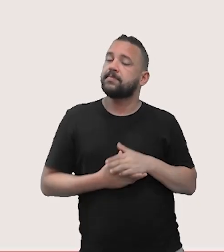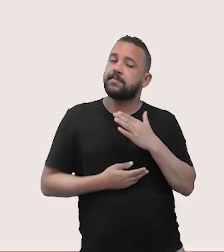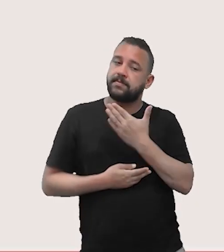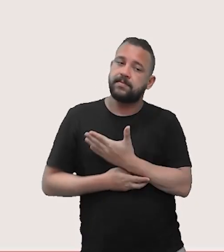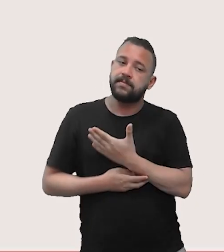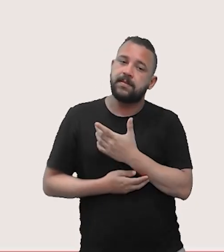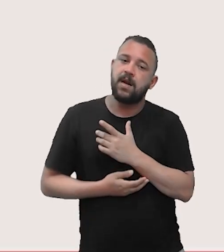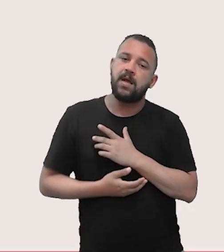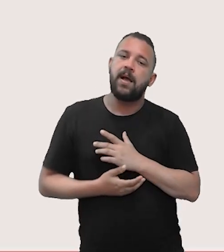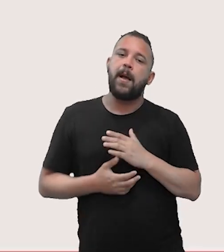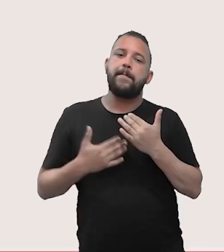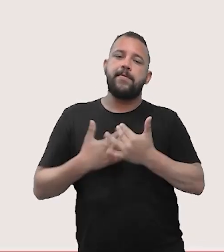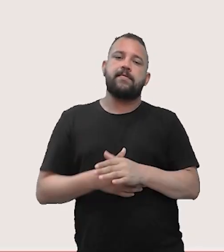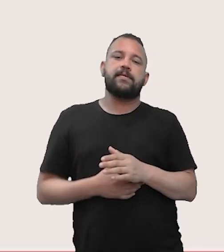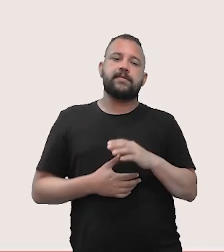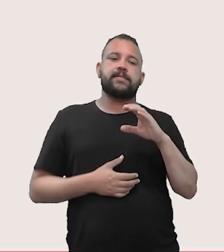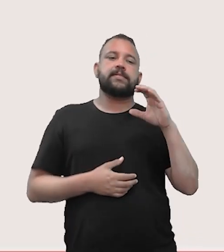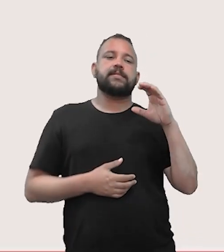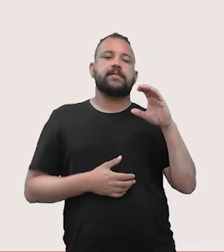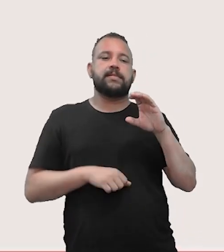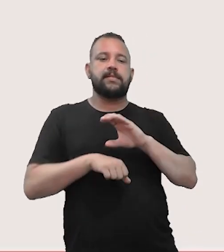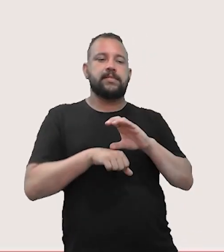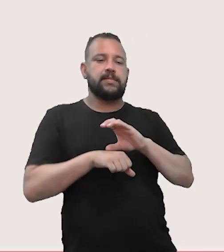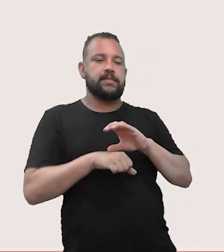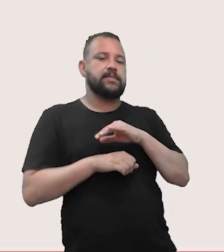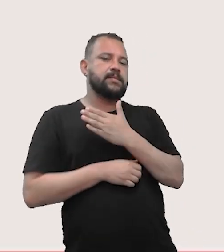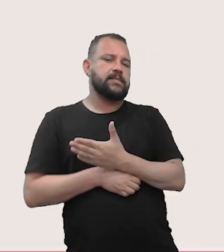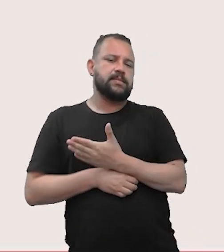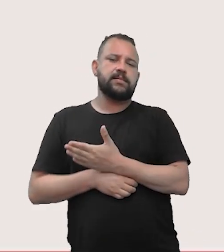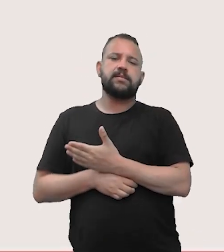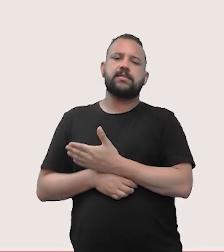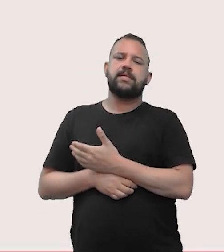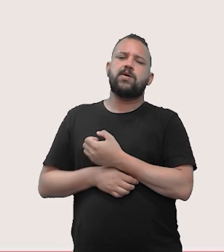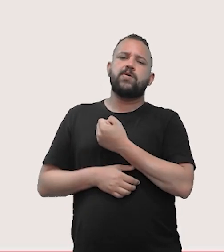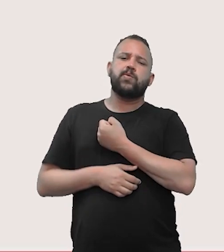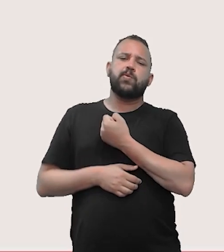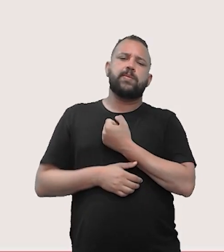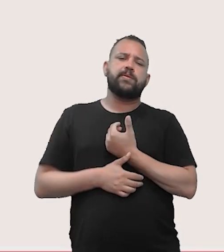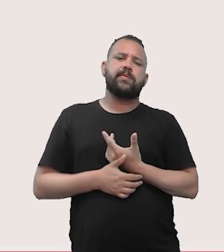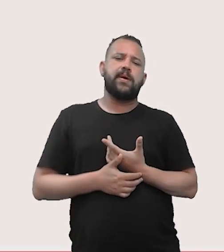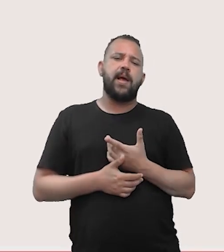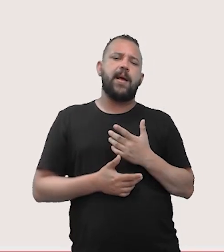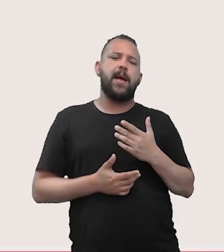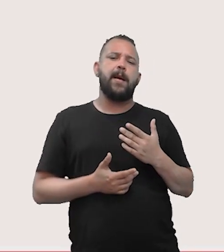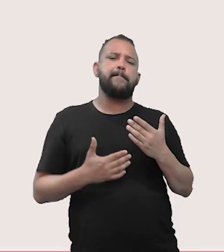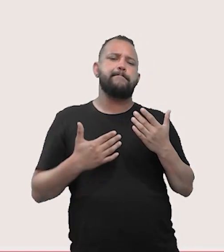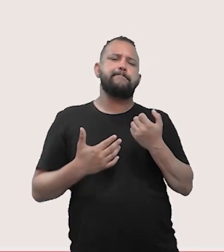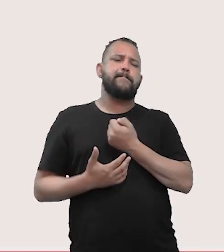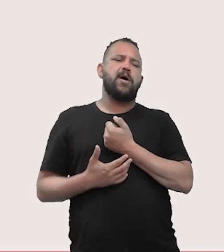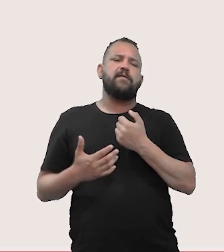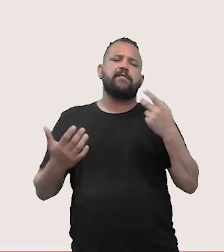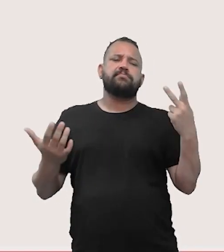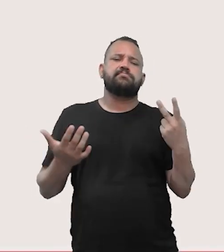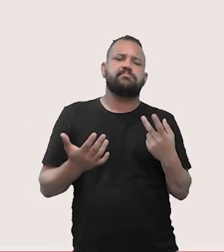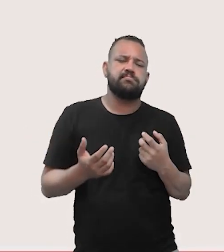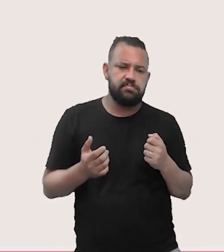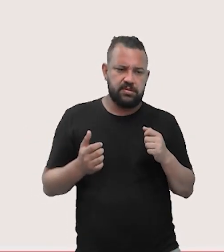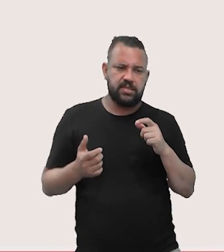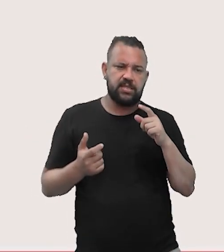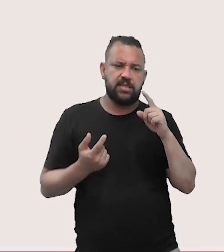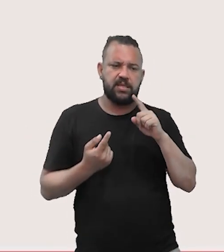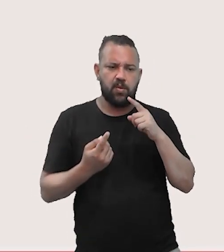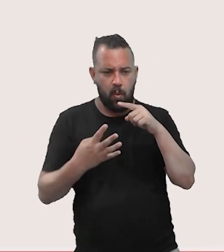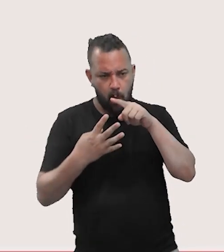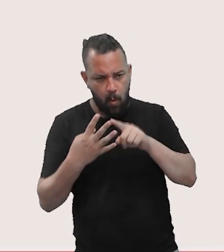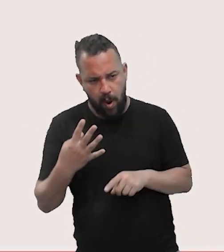Questão 142. O número, galera, não faz muita referência porque cada prova de Enem, são 4 modelos de prova, essa questão vai